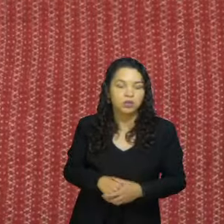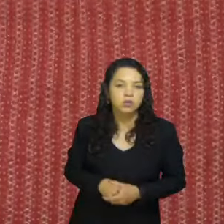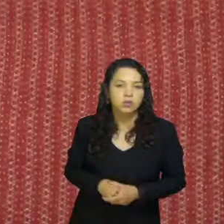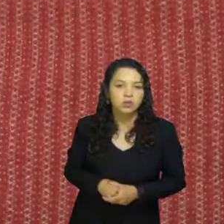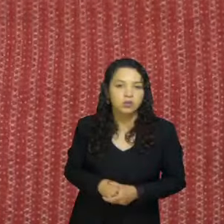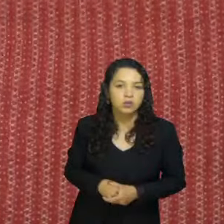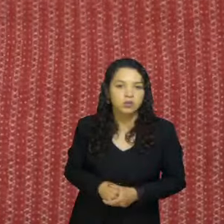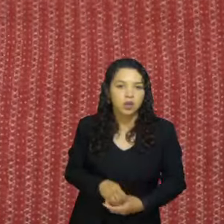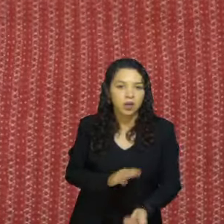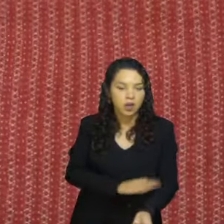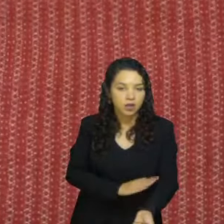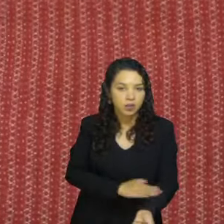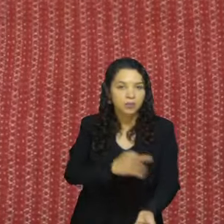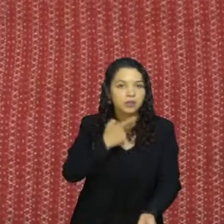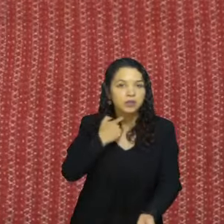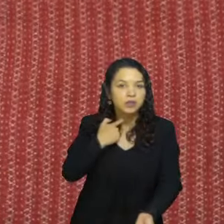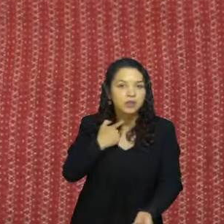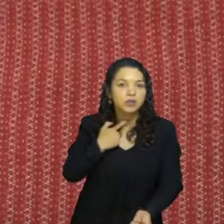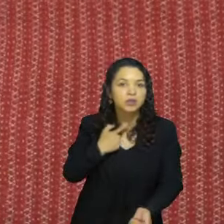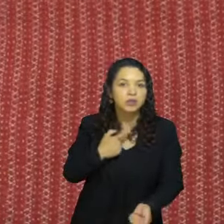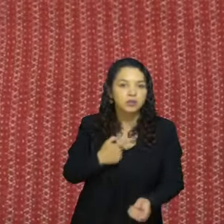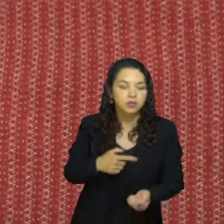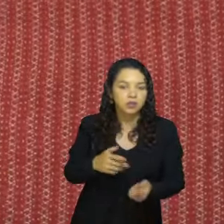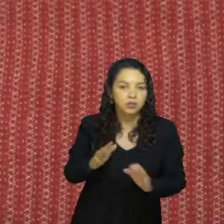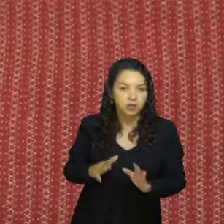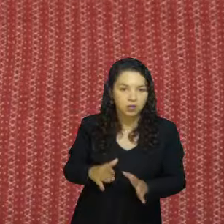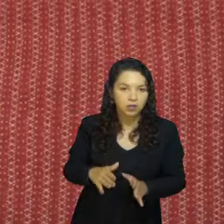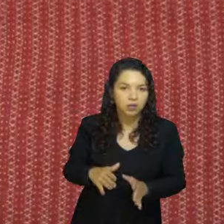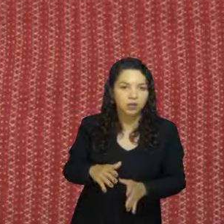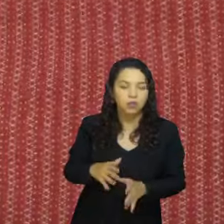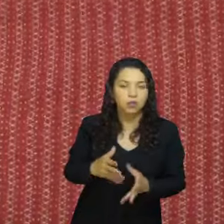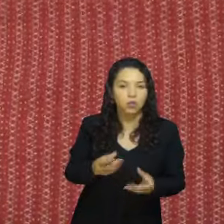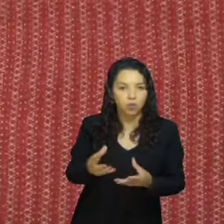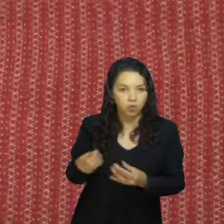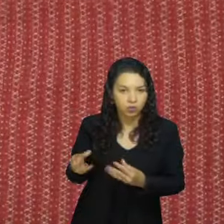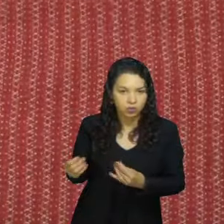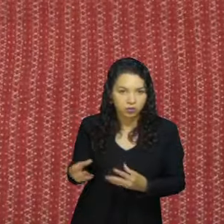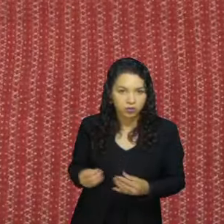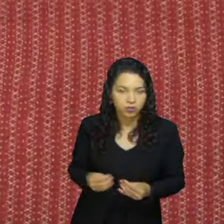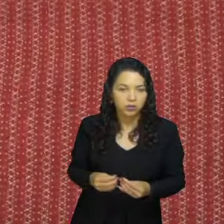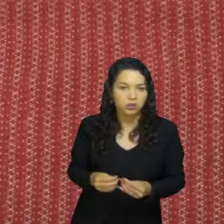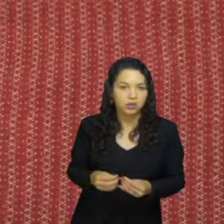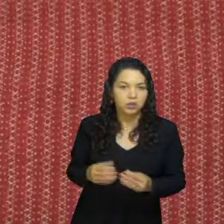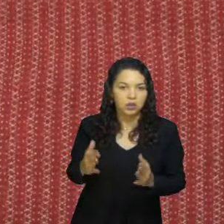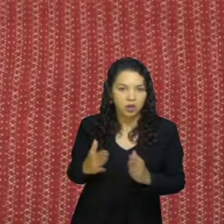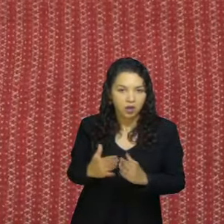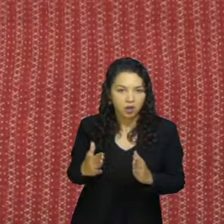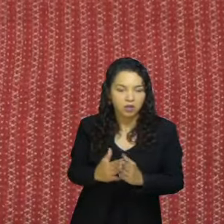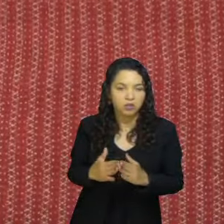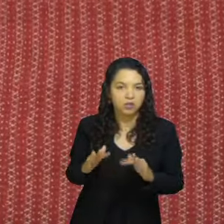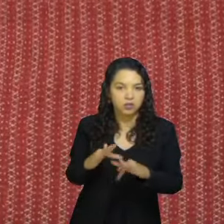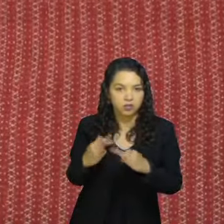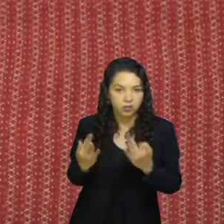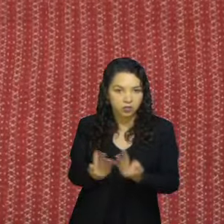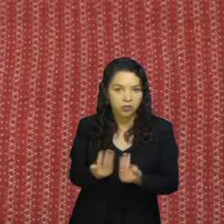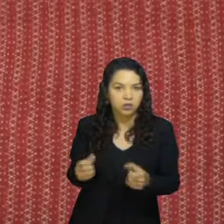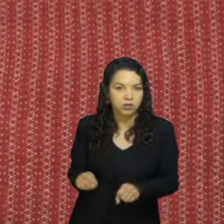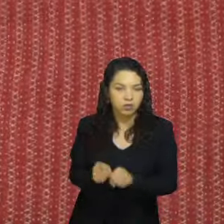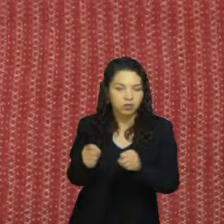é cientificamente comprovado. Destrói milhares e milhares de casas e de lares e de famílias.